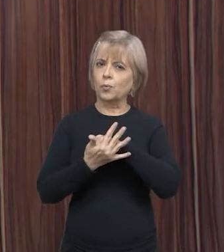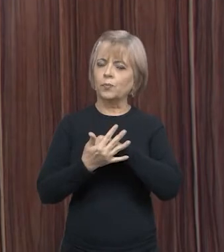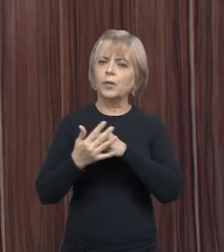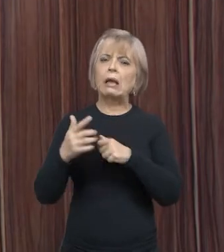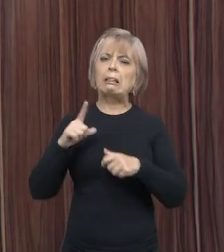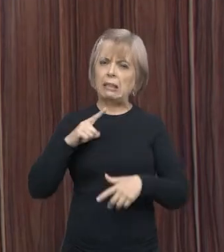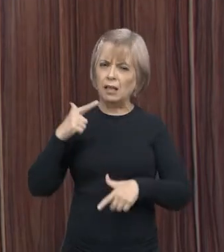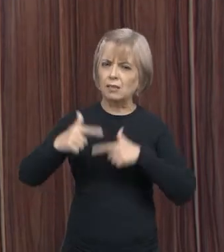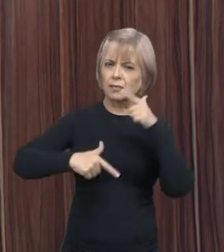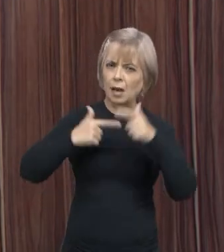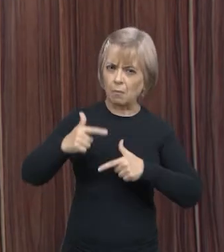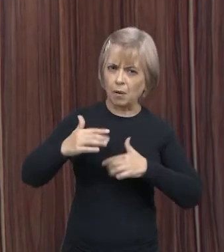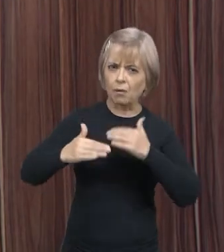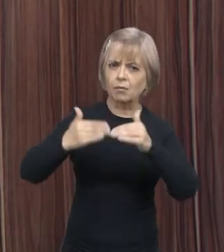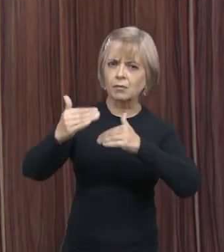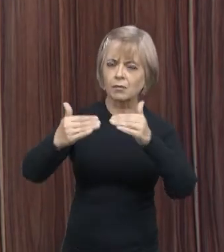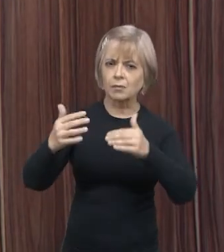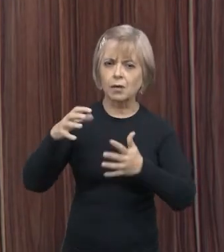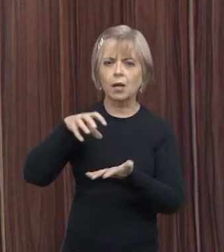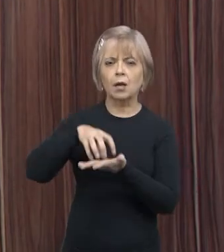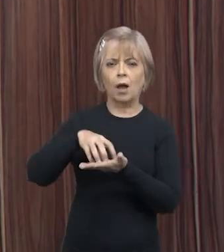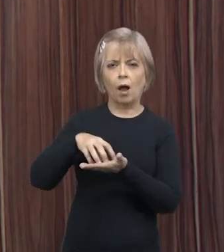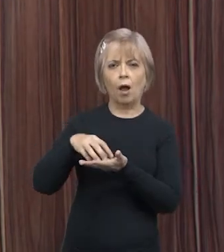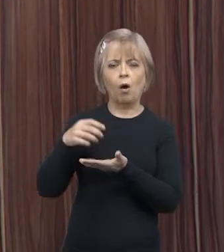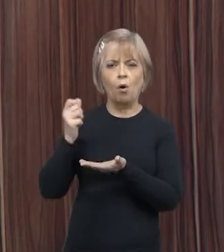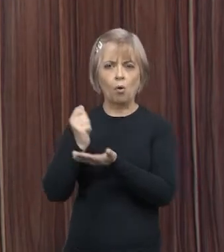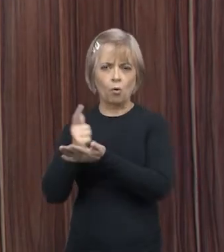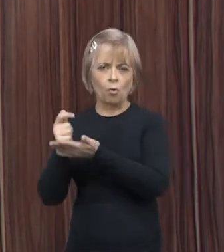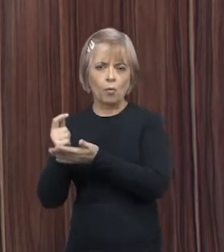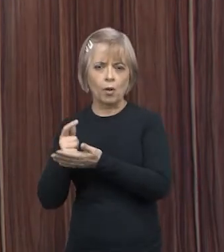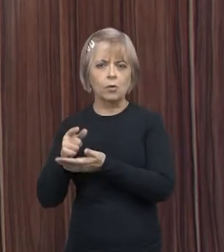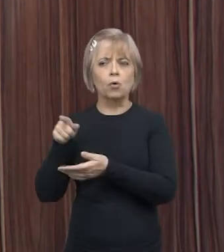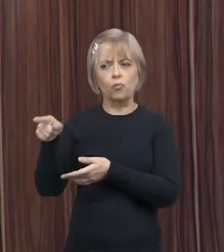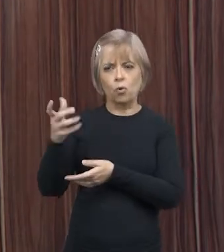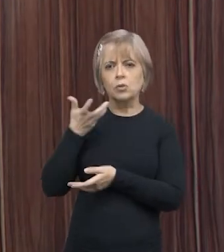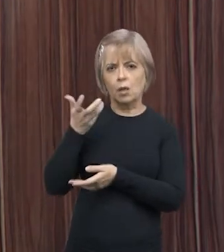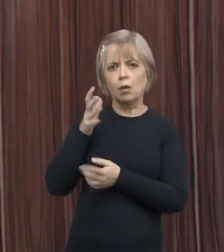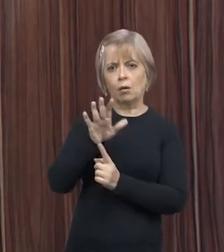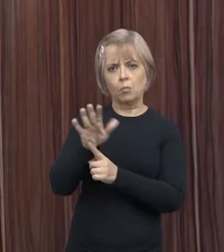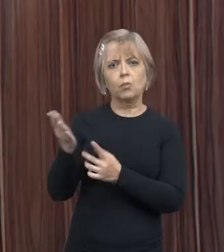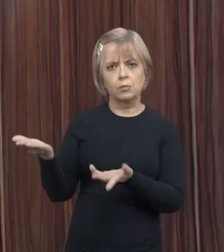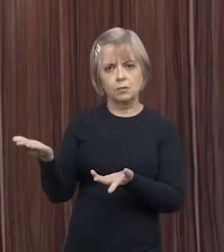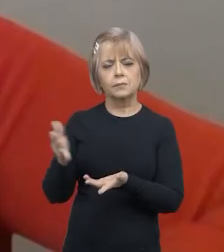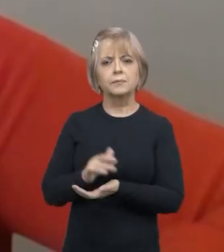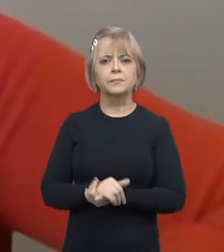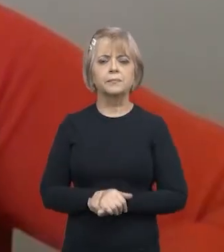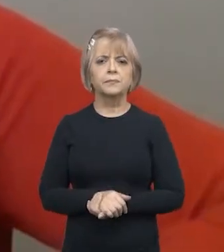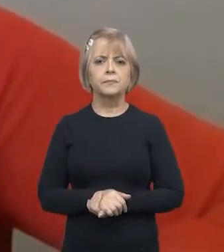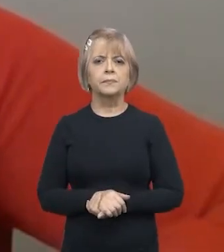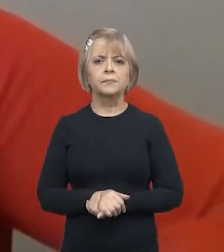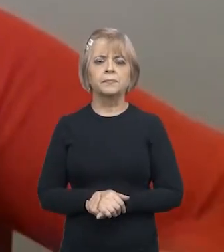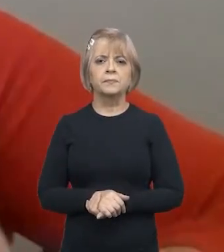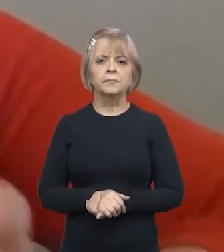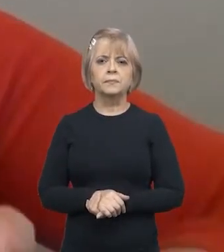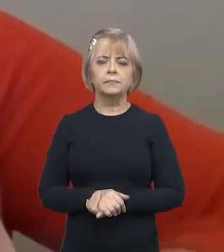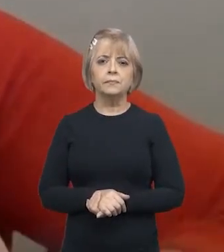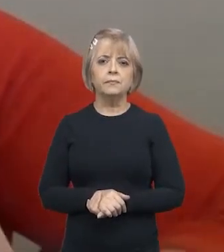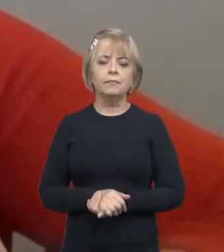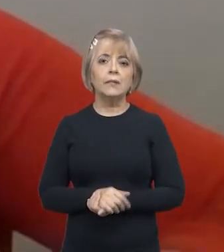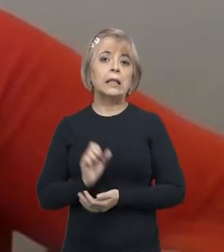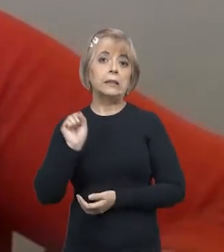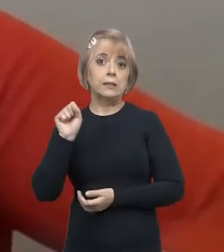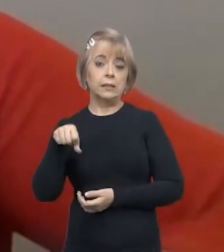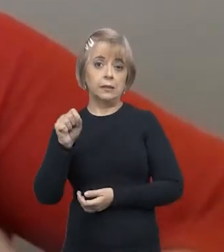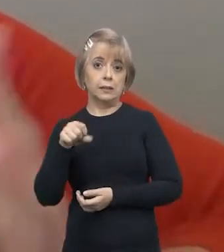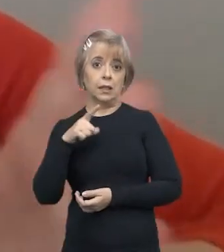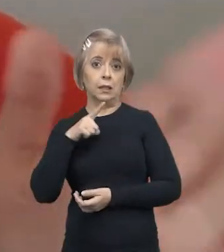em especial desenvolvido pelo CAU Consumidor e Contribuinte que a senhora gostaria de destacar? Tem sim. Nós temos